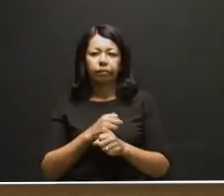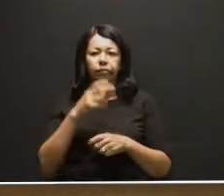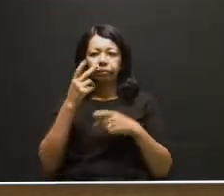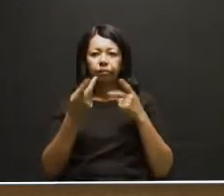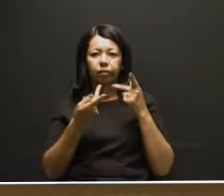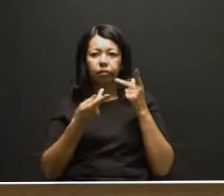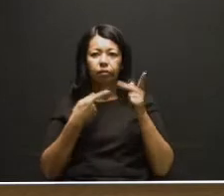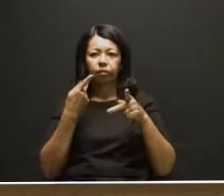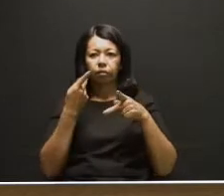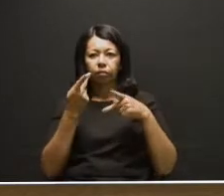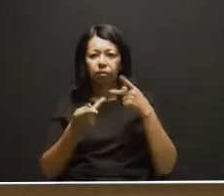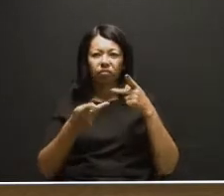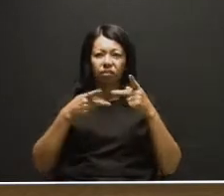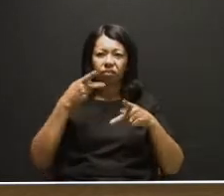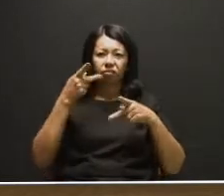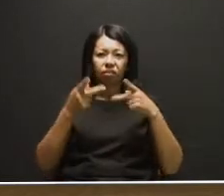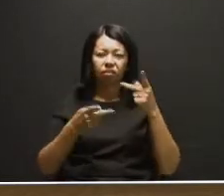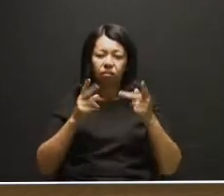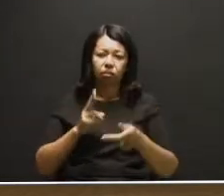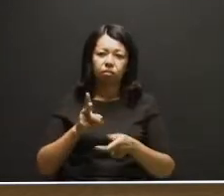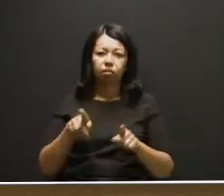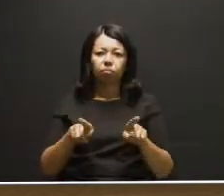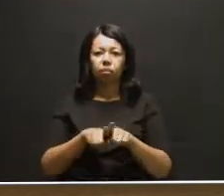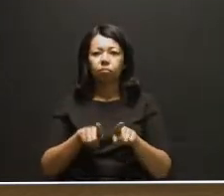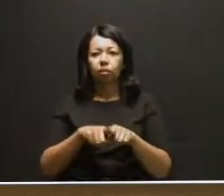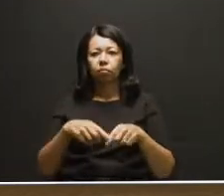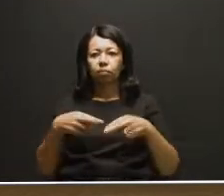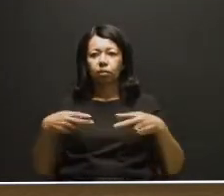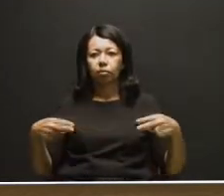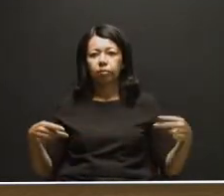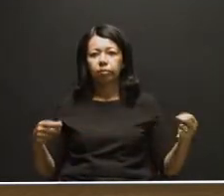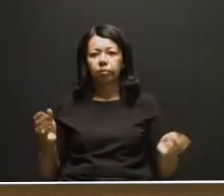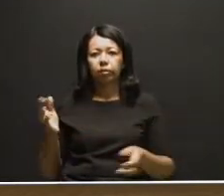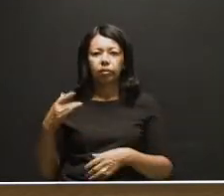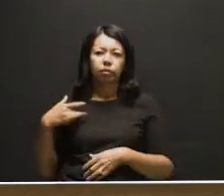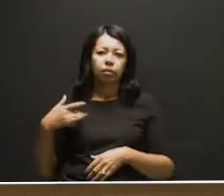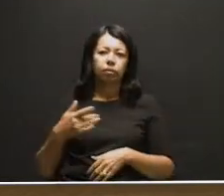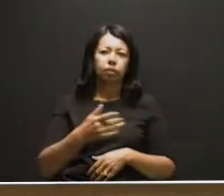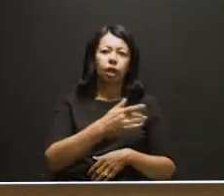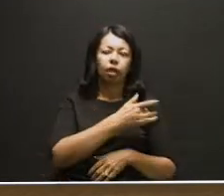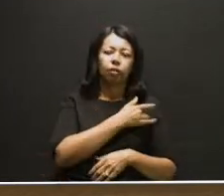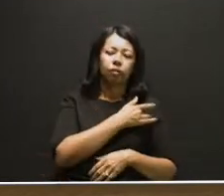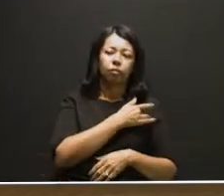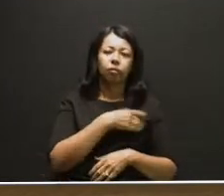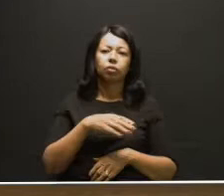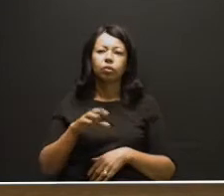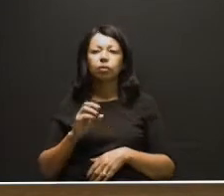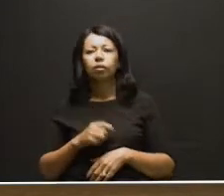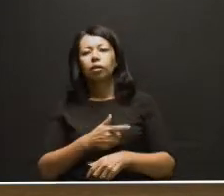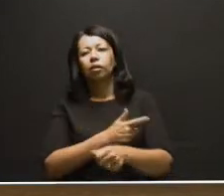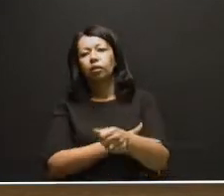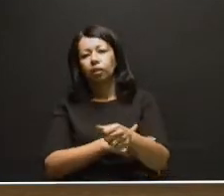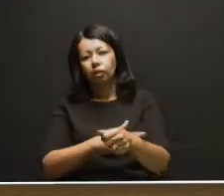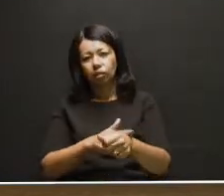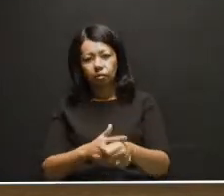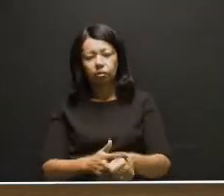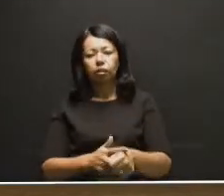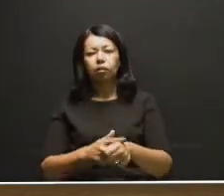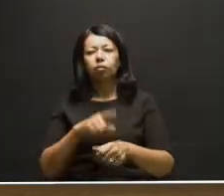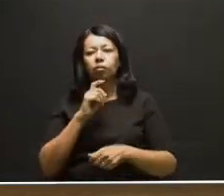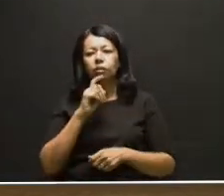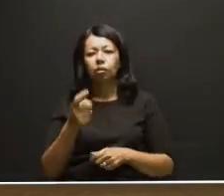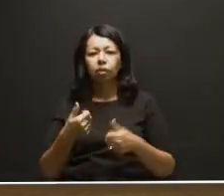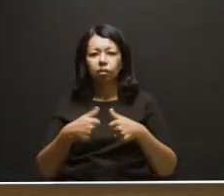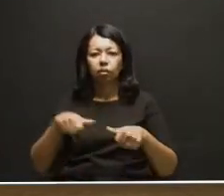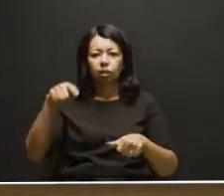falando sempre do mesmo foto é a questão da saúde na questão da educação ninguém